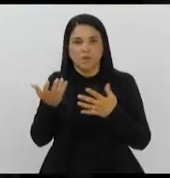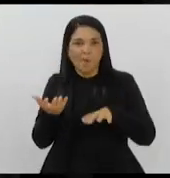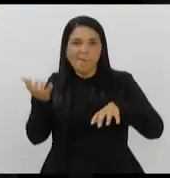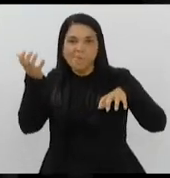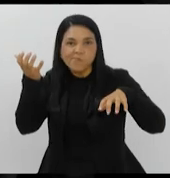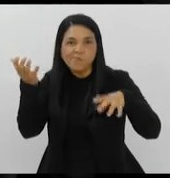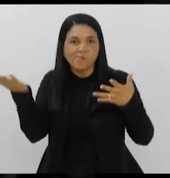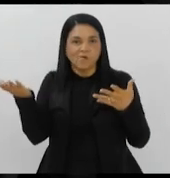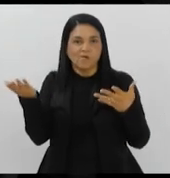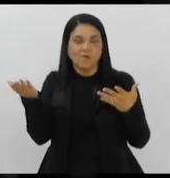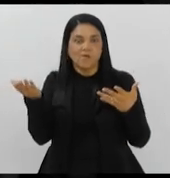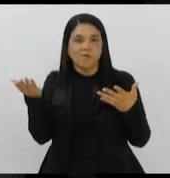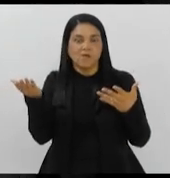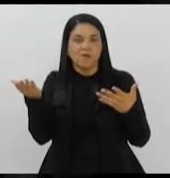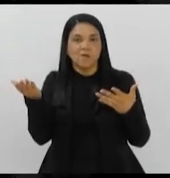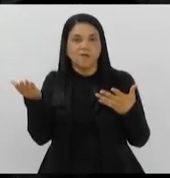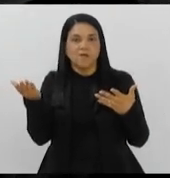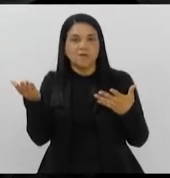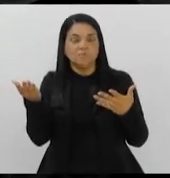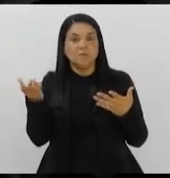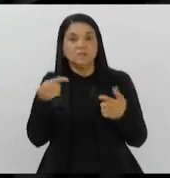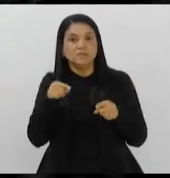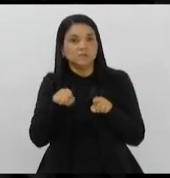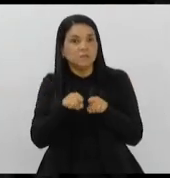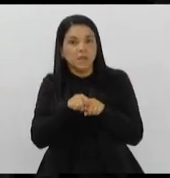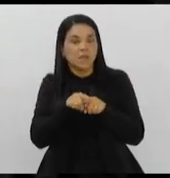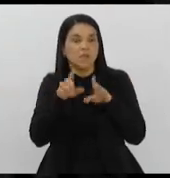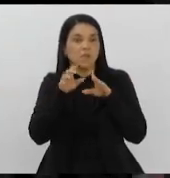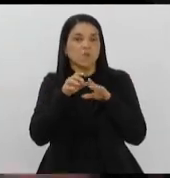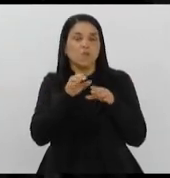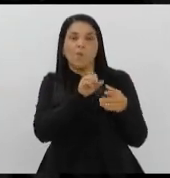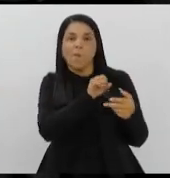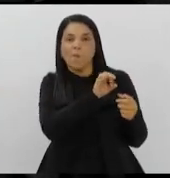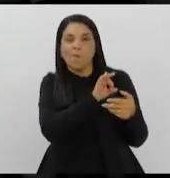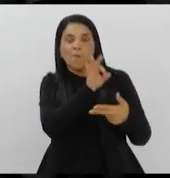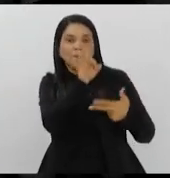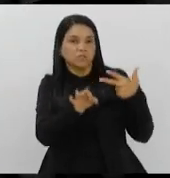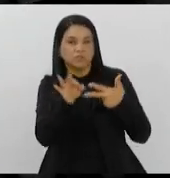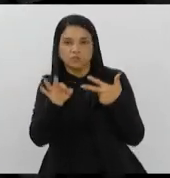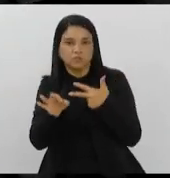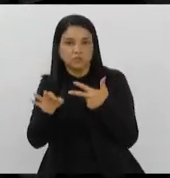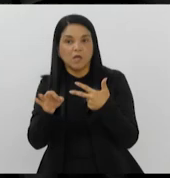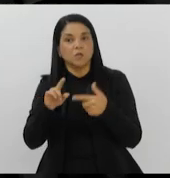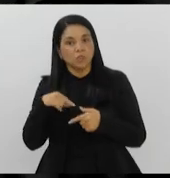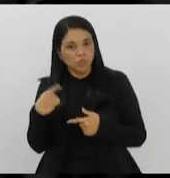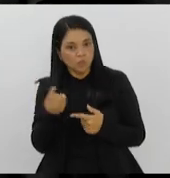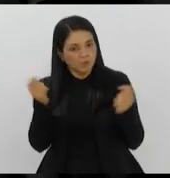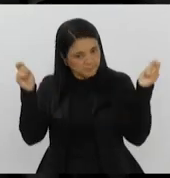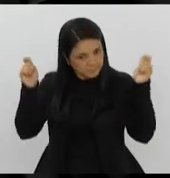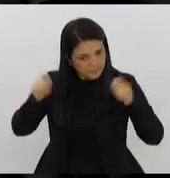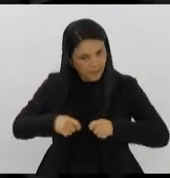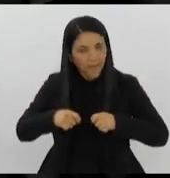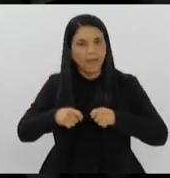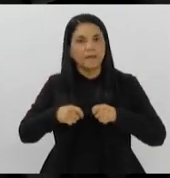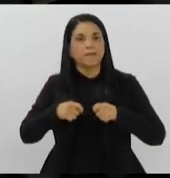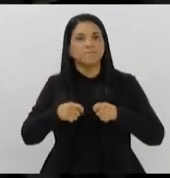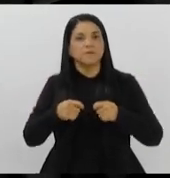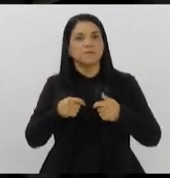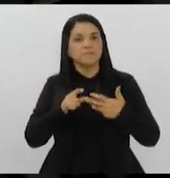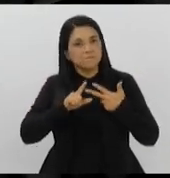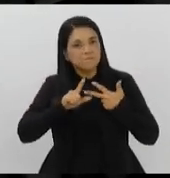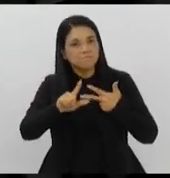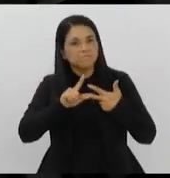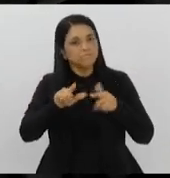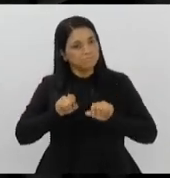tripartição dos poderes, mas ao poder judiciário, porque há capacidade nossa de legislar sobre muitos temas. Então, só para deixar claro